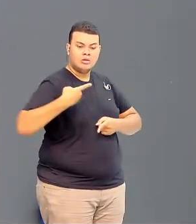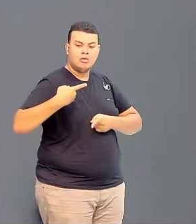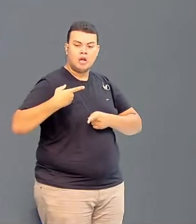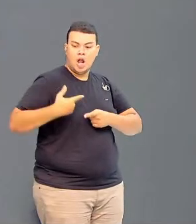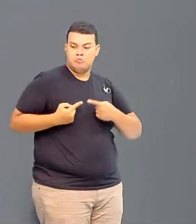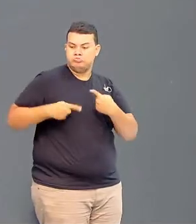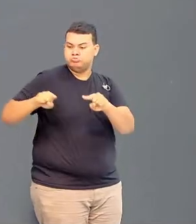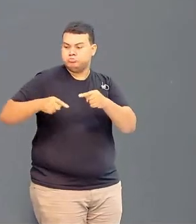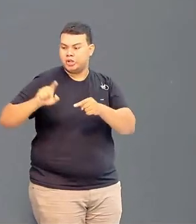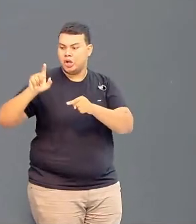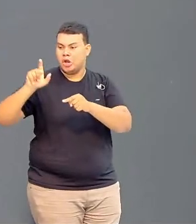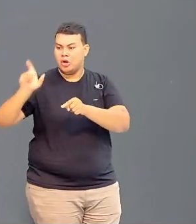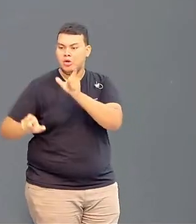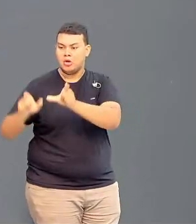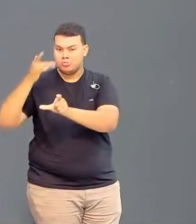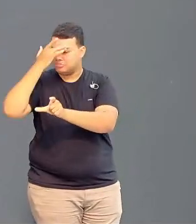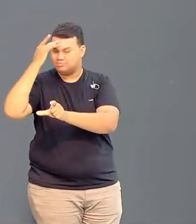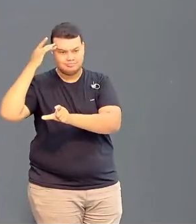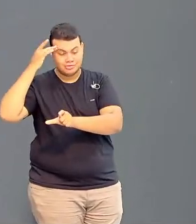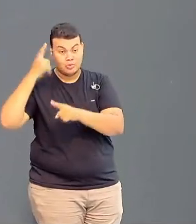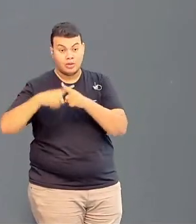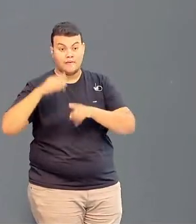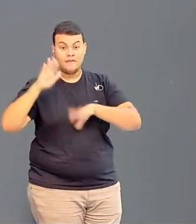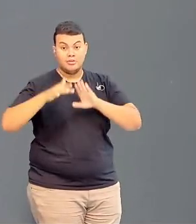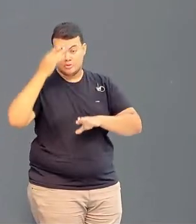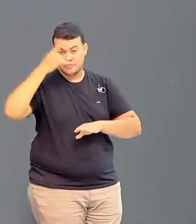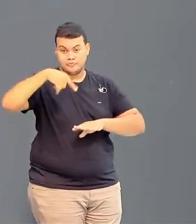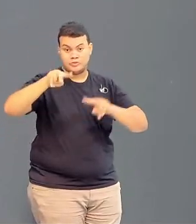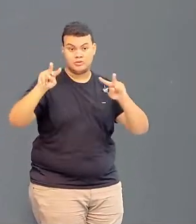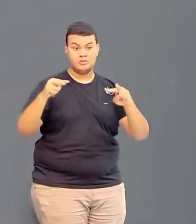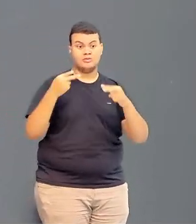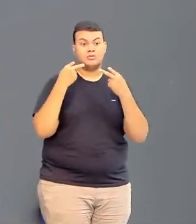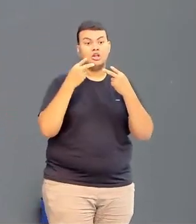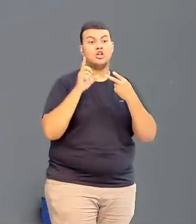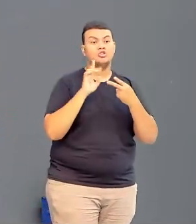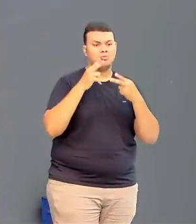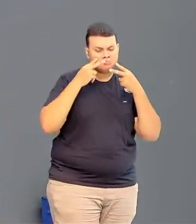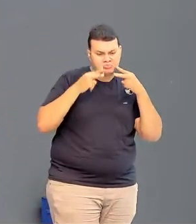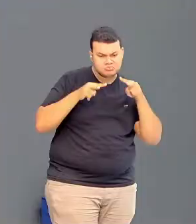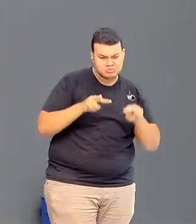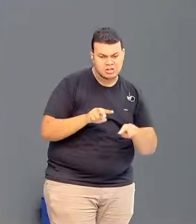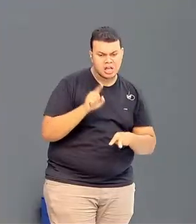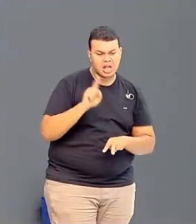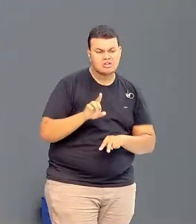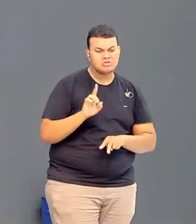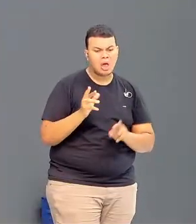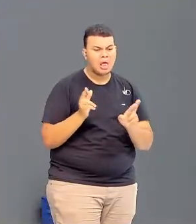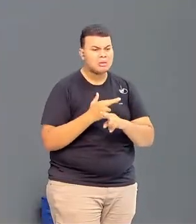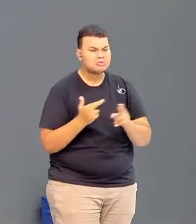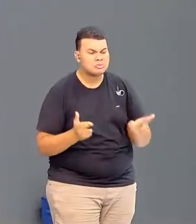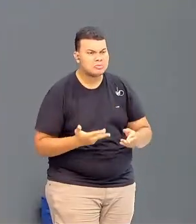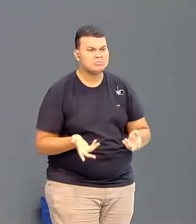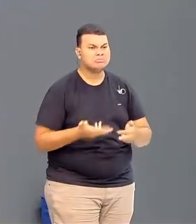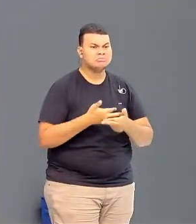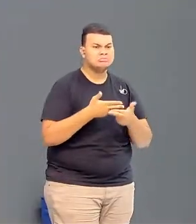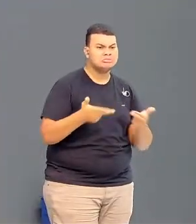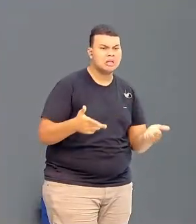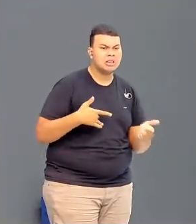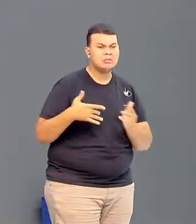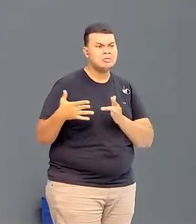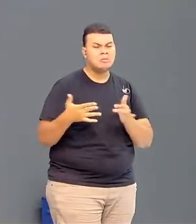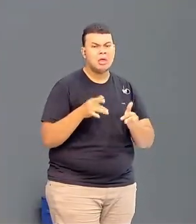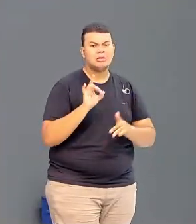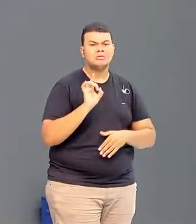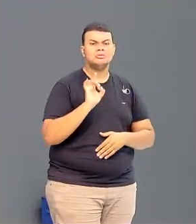humana? Porque, meu irmão, tem gente que está olhando para tudo isso e olhando só como se fosse questões de relacionamento, como se